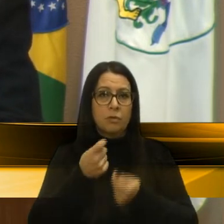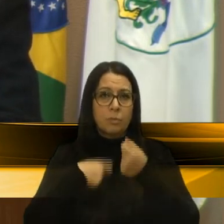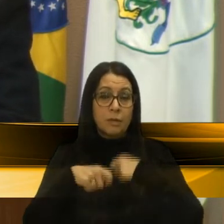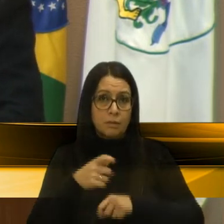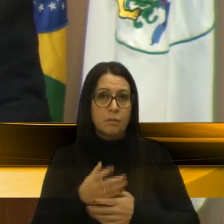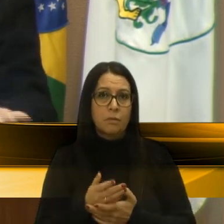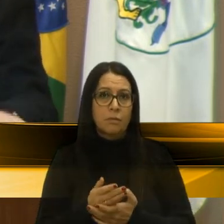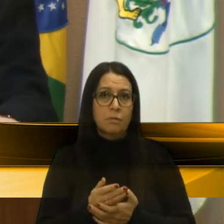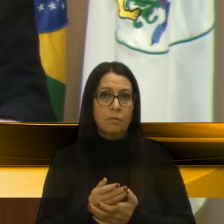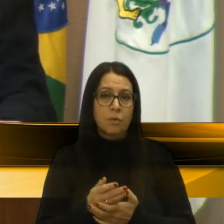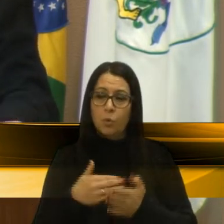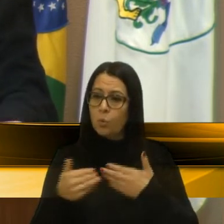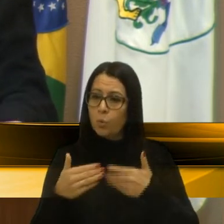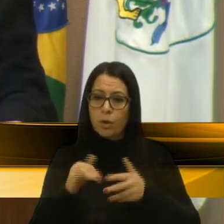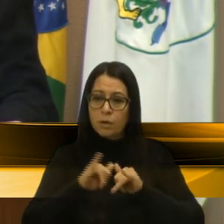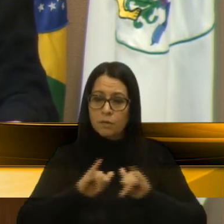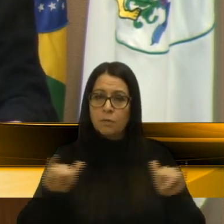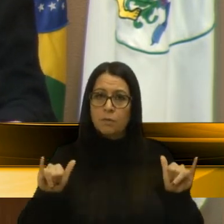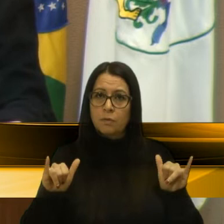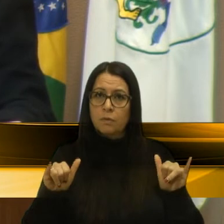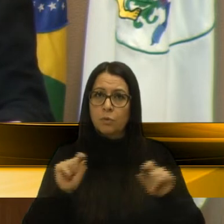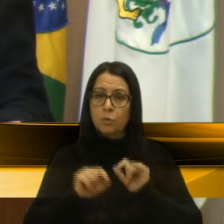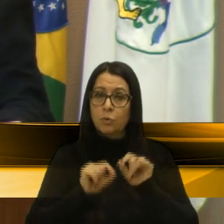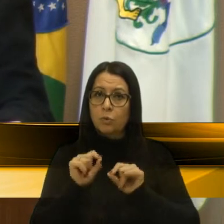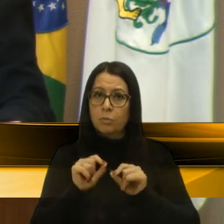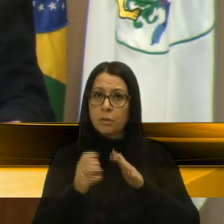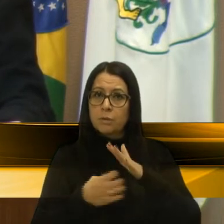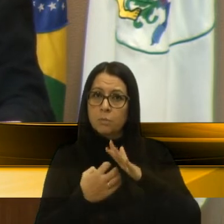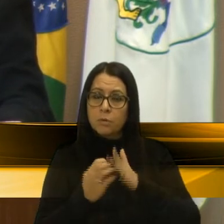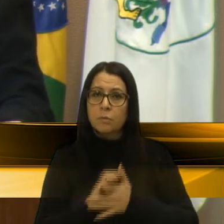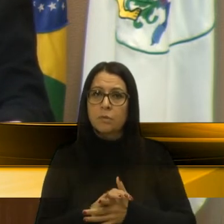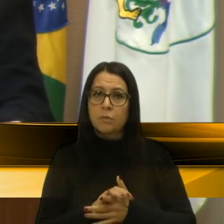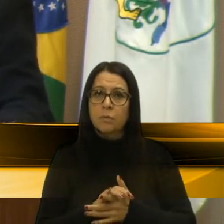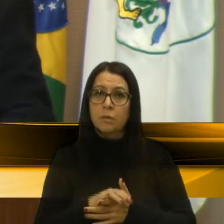em que estado está a UPA Central. Então, quero fazer esse registro da